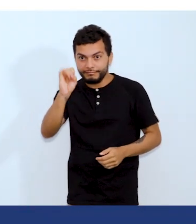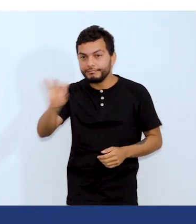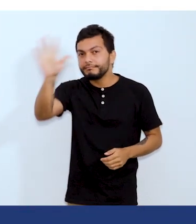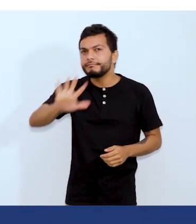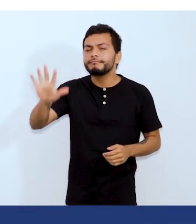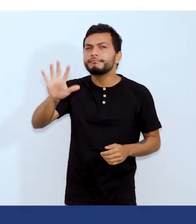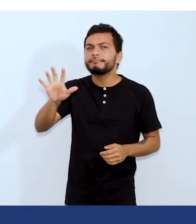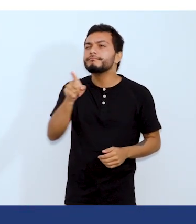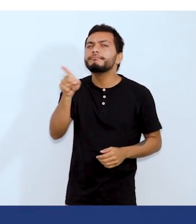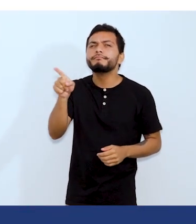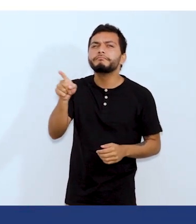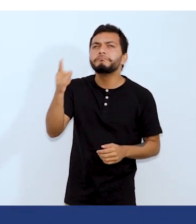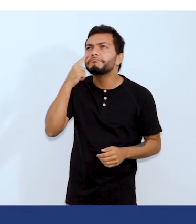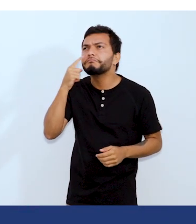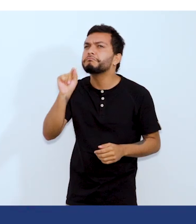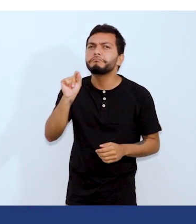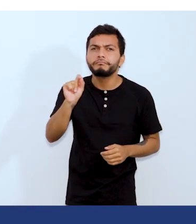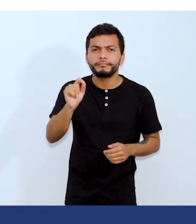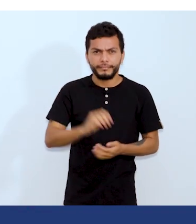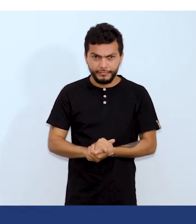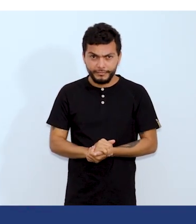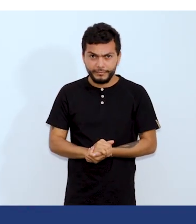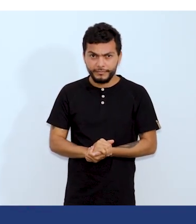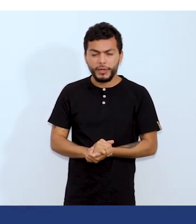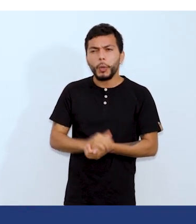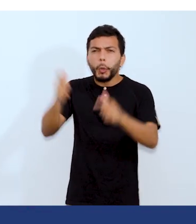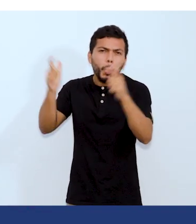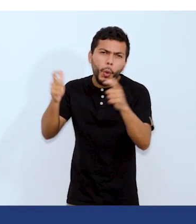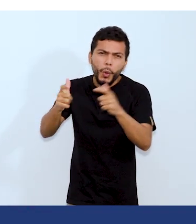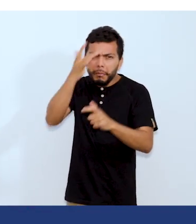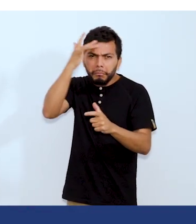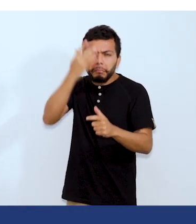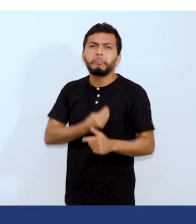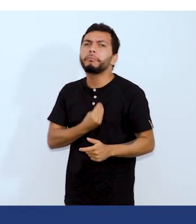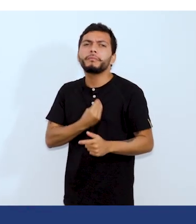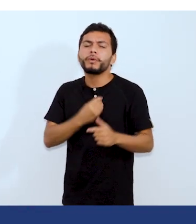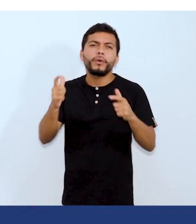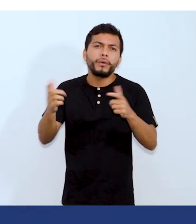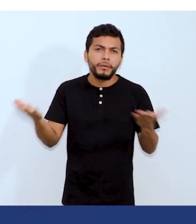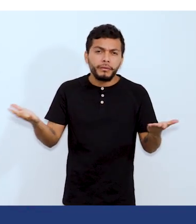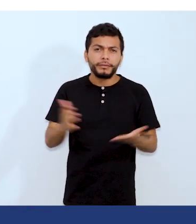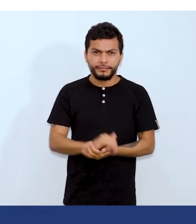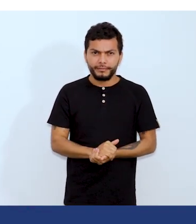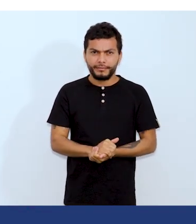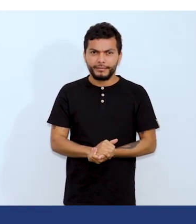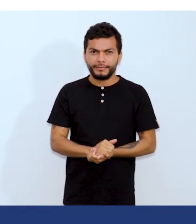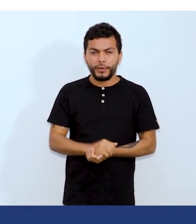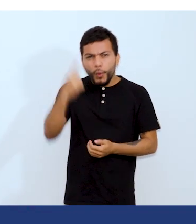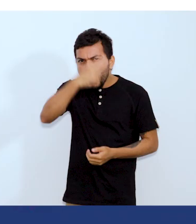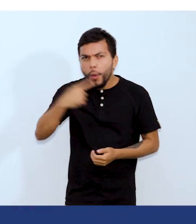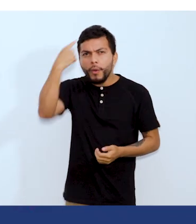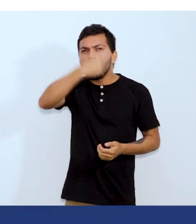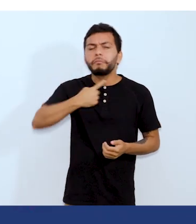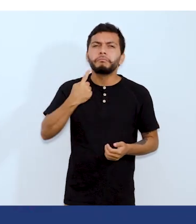imagem. O que vocês veem nela? Onde será que essas pessoas estão? Em suas faces,